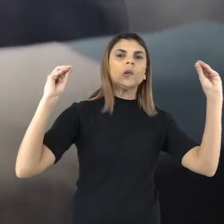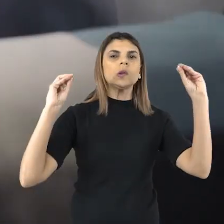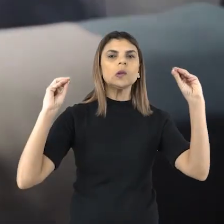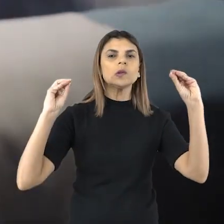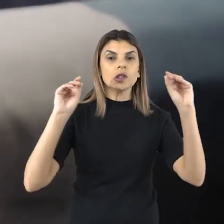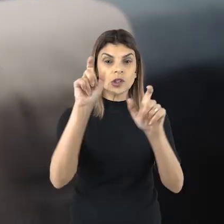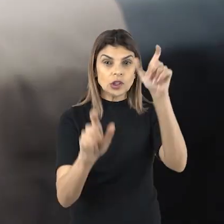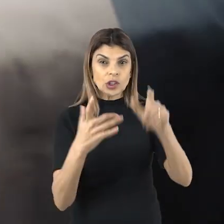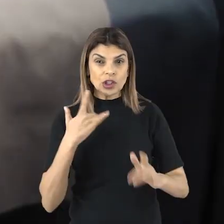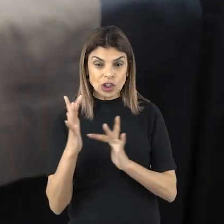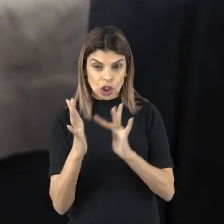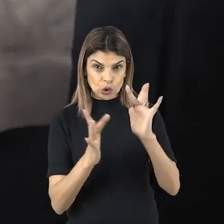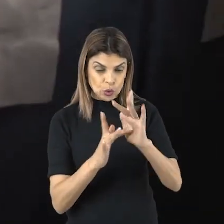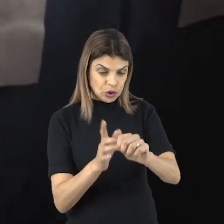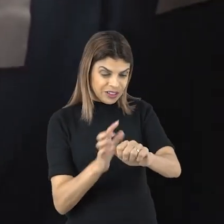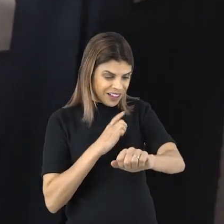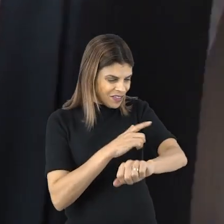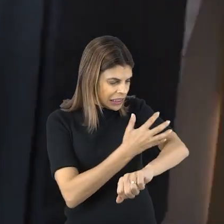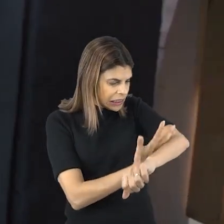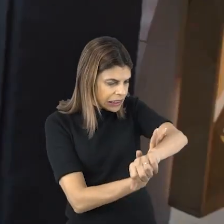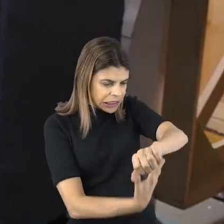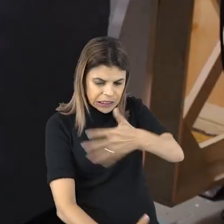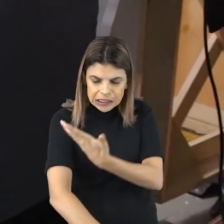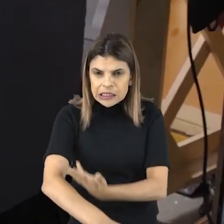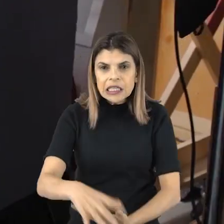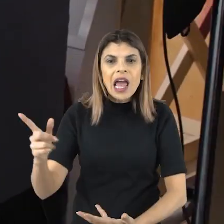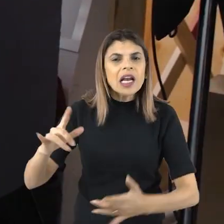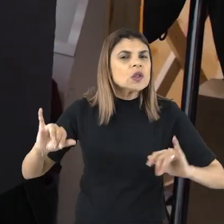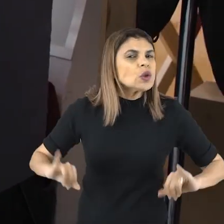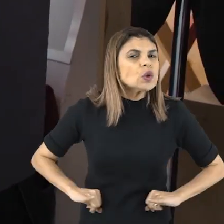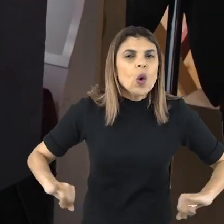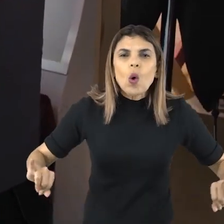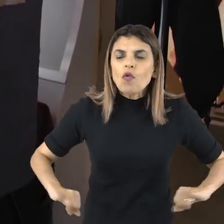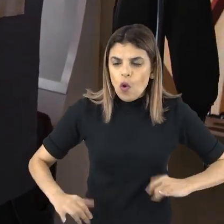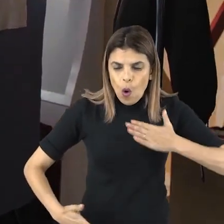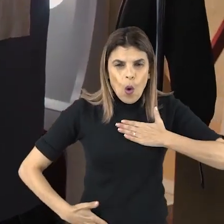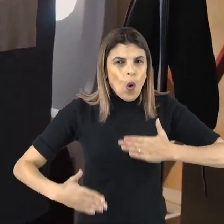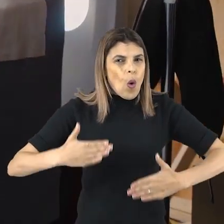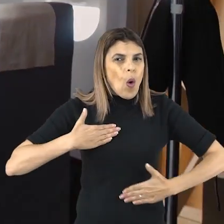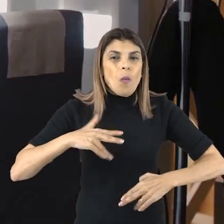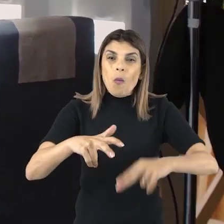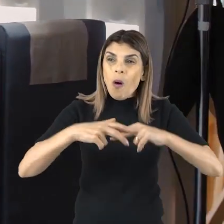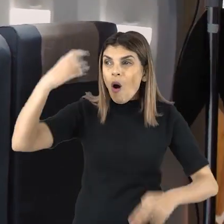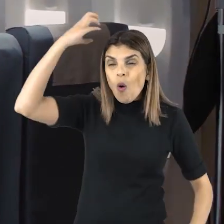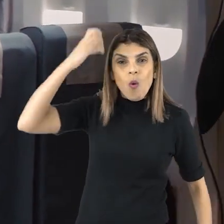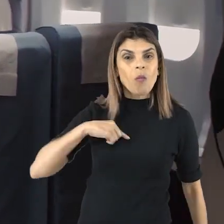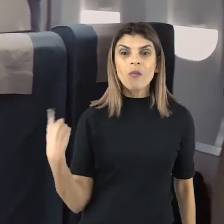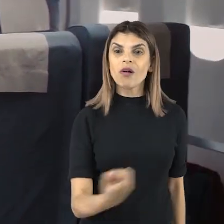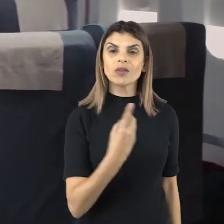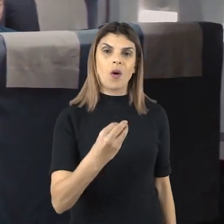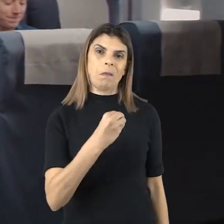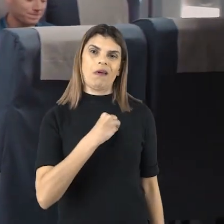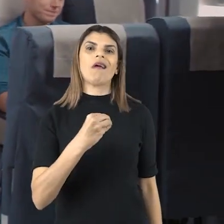palavras, graças às feridas de Jesus, podemos ser curados. Ele sofreu as consequências do nosso pecado no próprio corpo. E isso foi